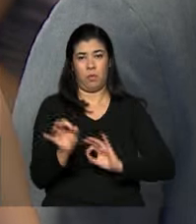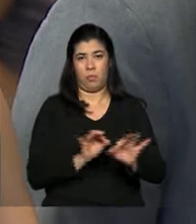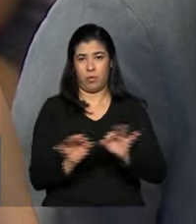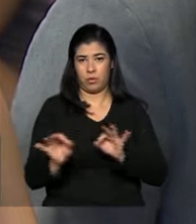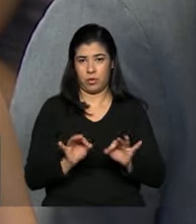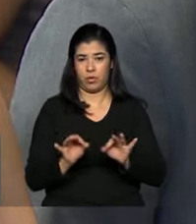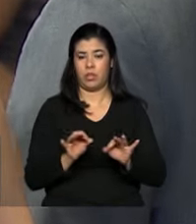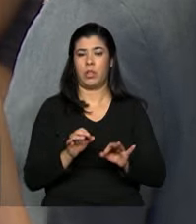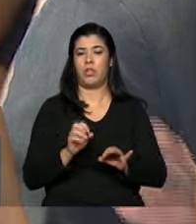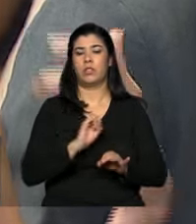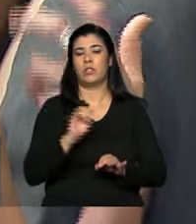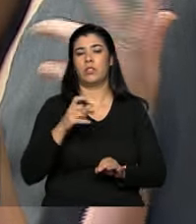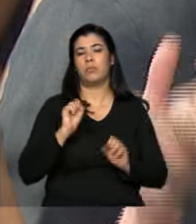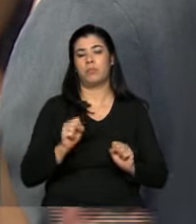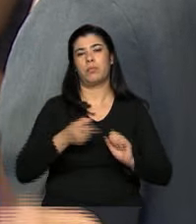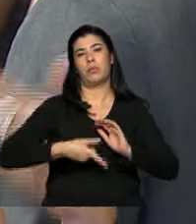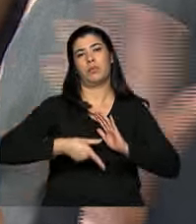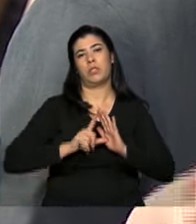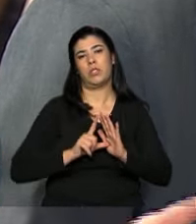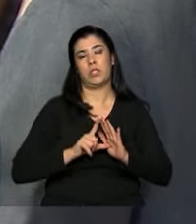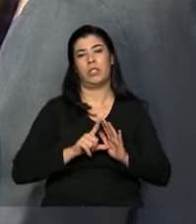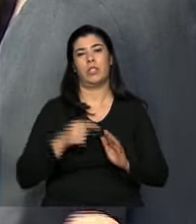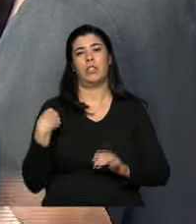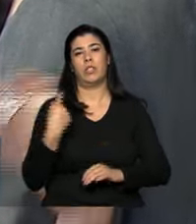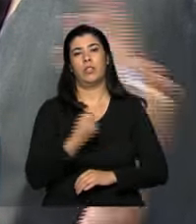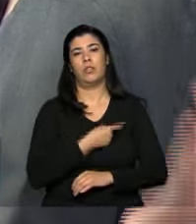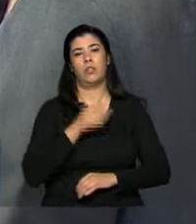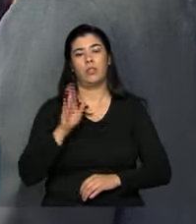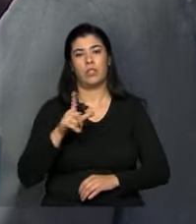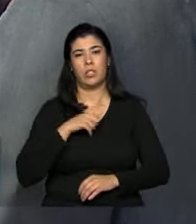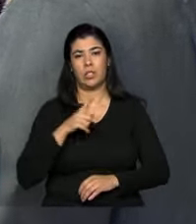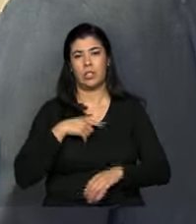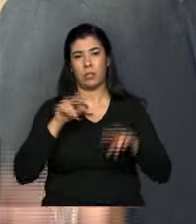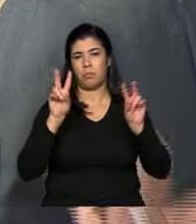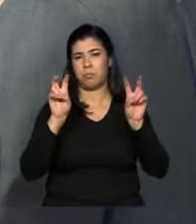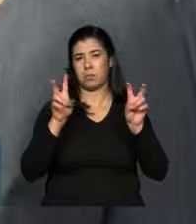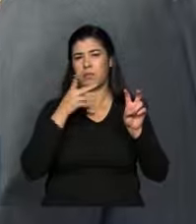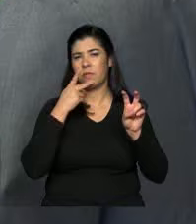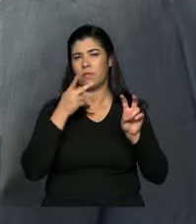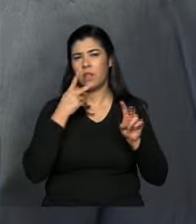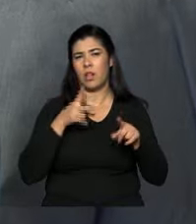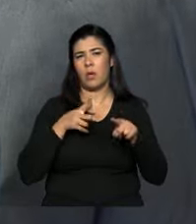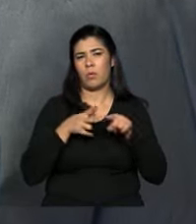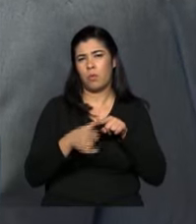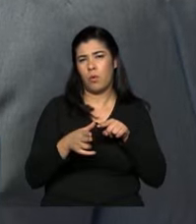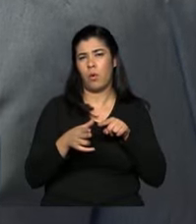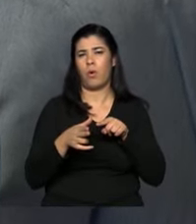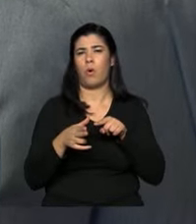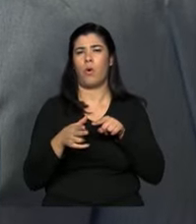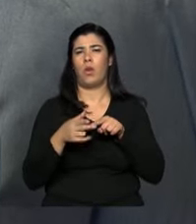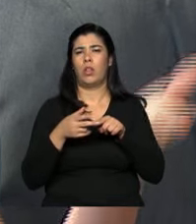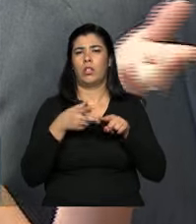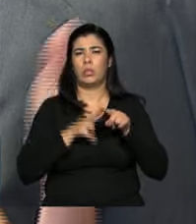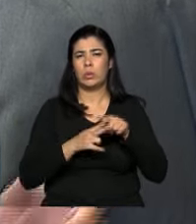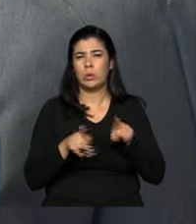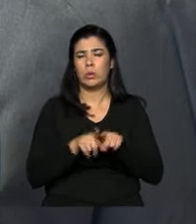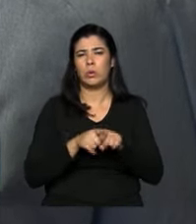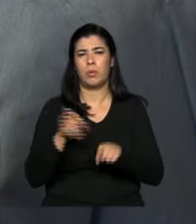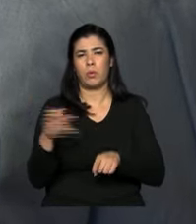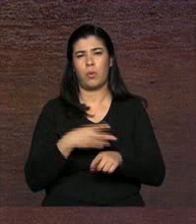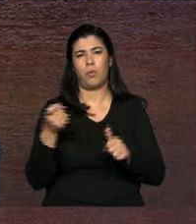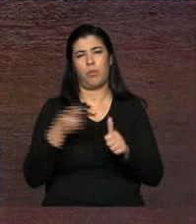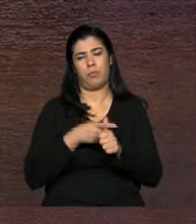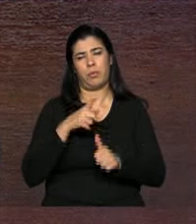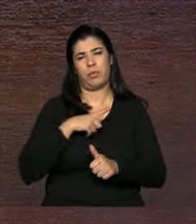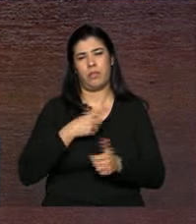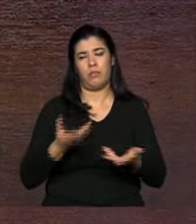coisas que vocês podem adiantar principalmente a gente tem já matéria aí falando sobre cortes novos impostos bom deixa